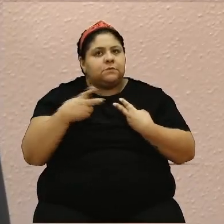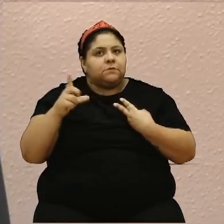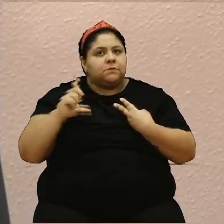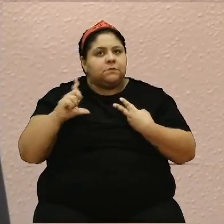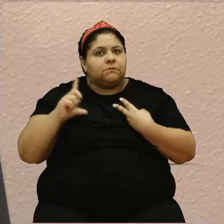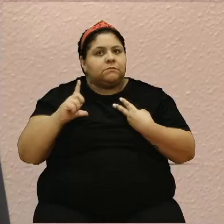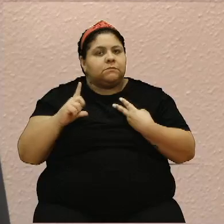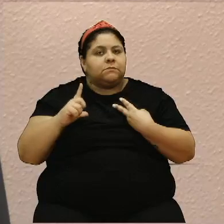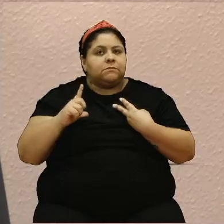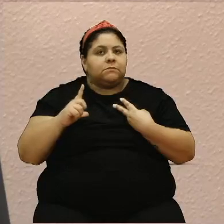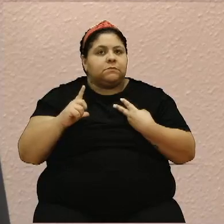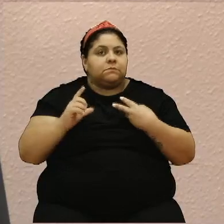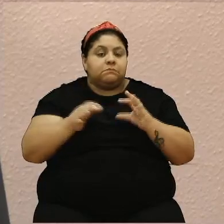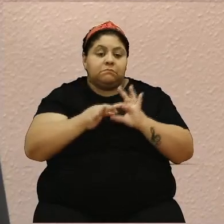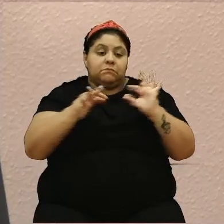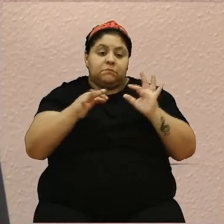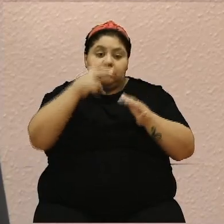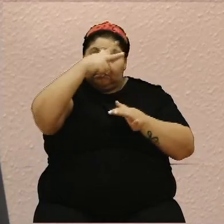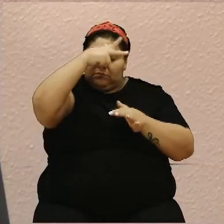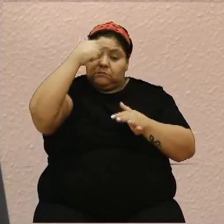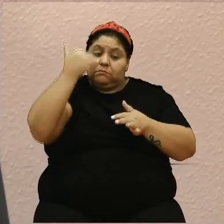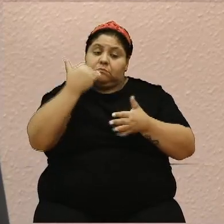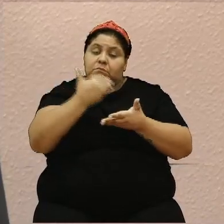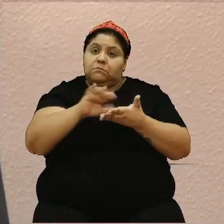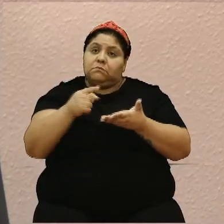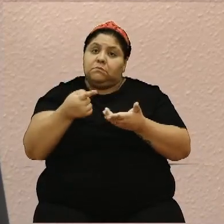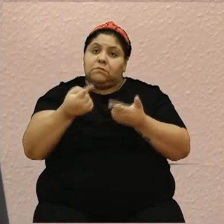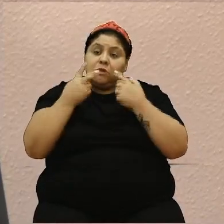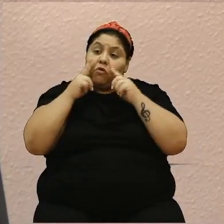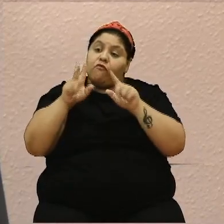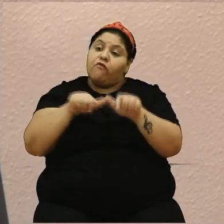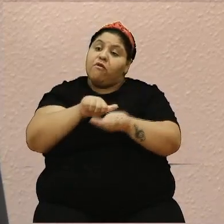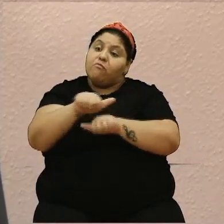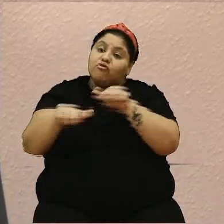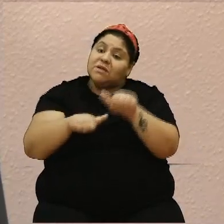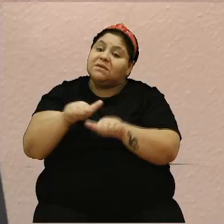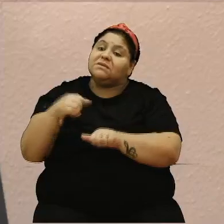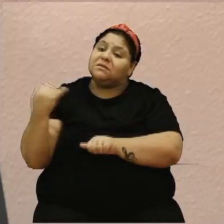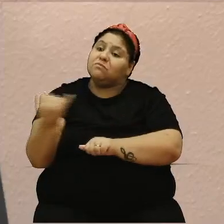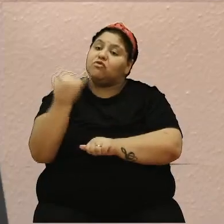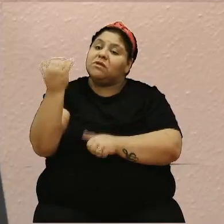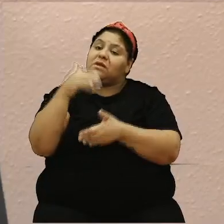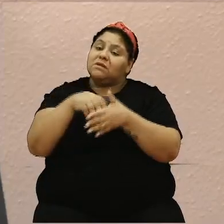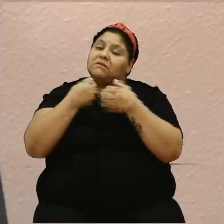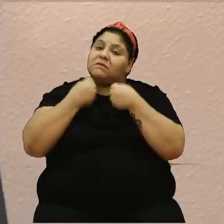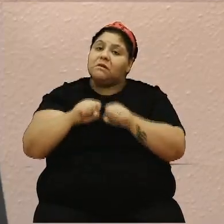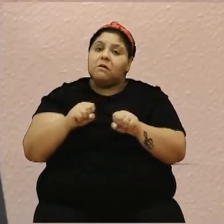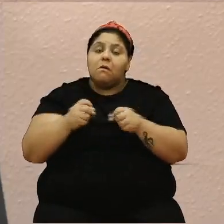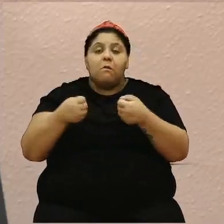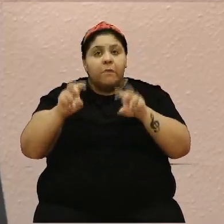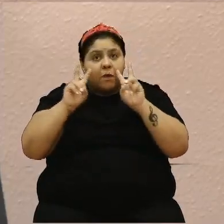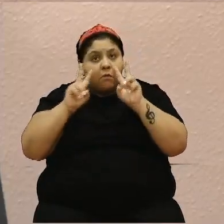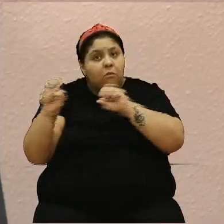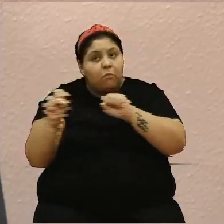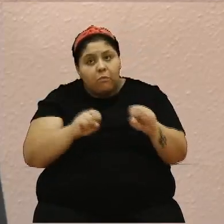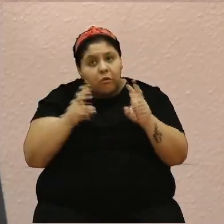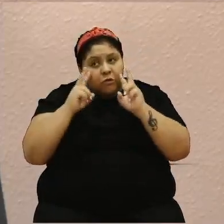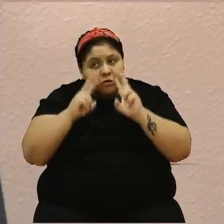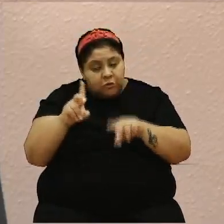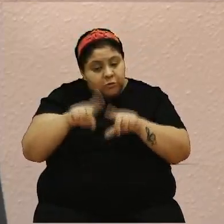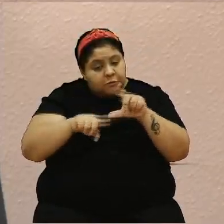do prefeito e do secretário, porque até o momento a gente não vê mudanças significativas na secretaria e nós precisamos ver para que a gente possa ver as coisas